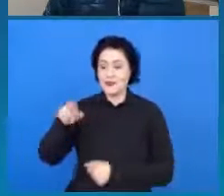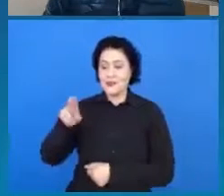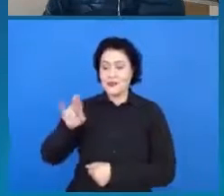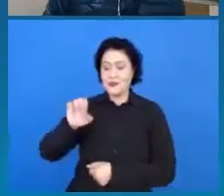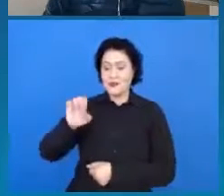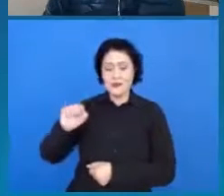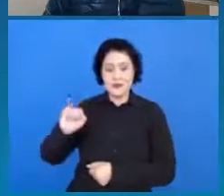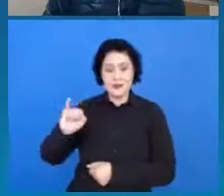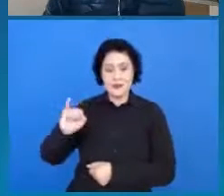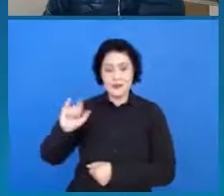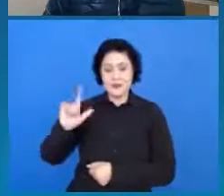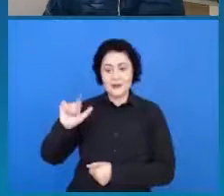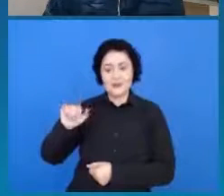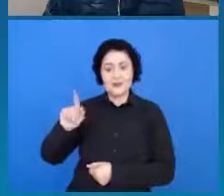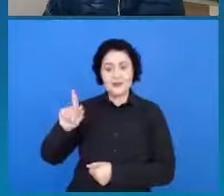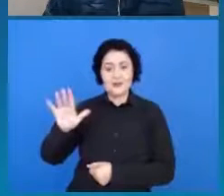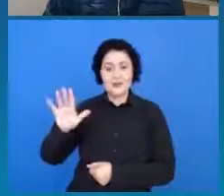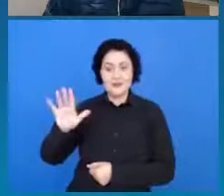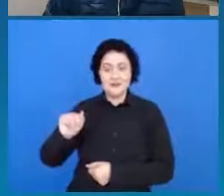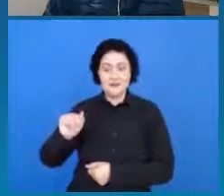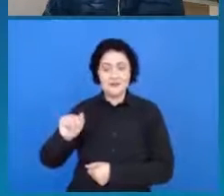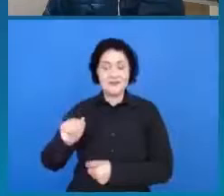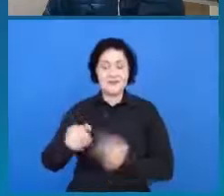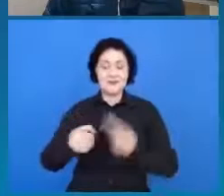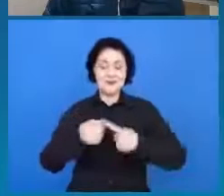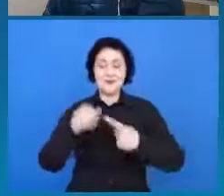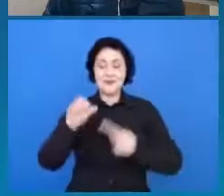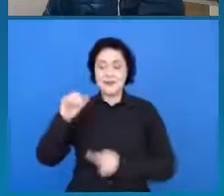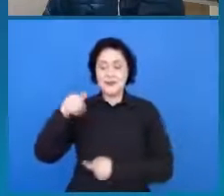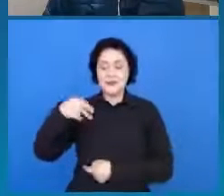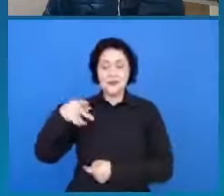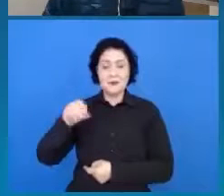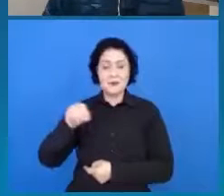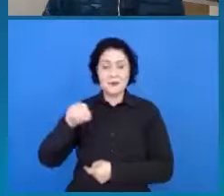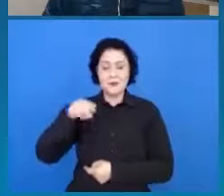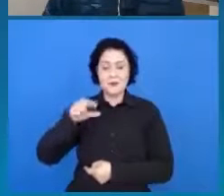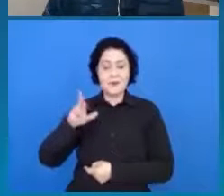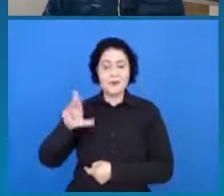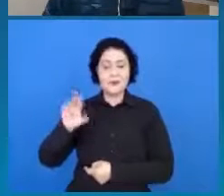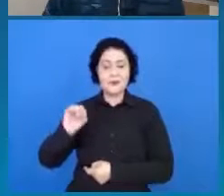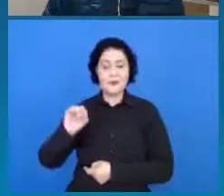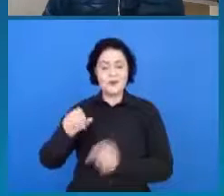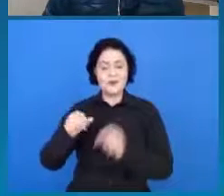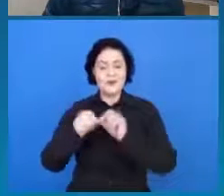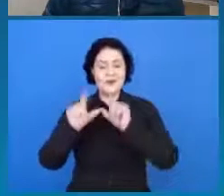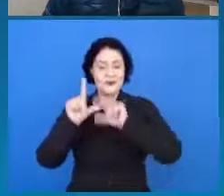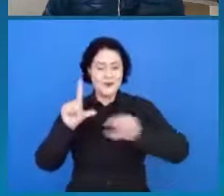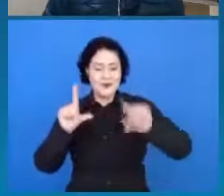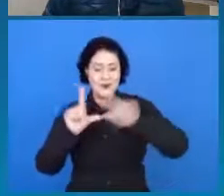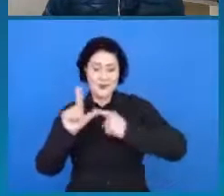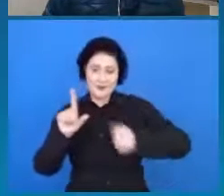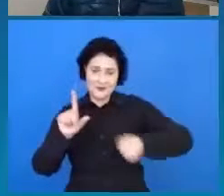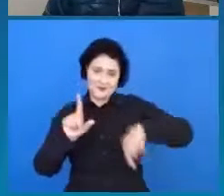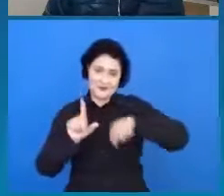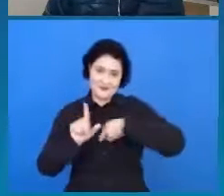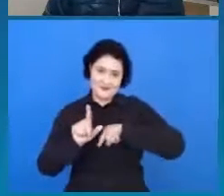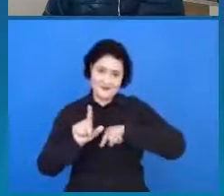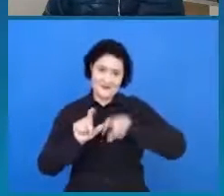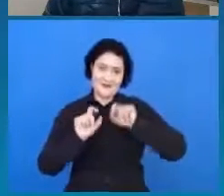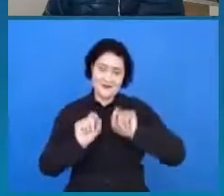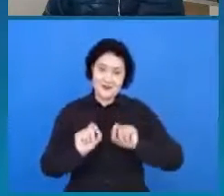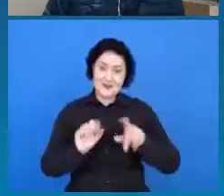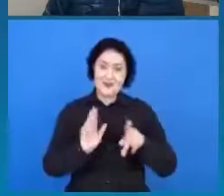Ângela cristófoli de Campo Mourão que é quem providencia as legendas para nós